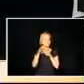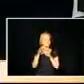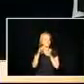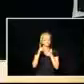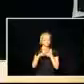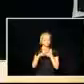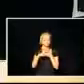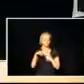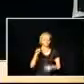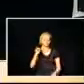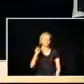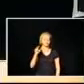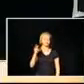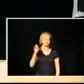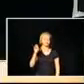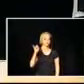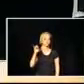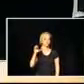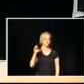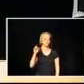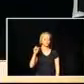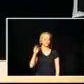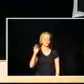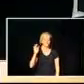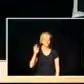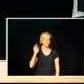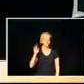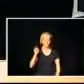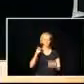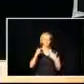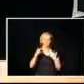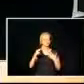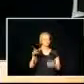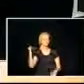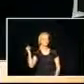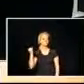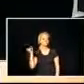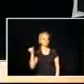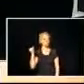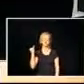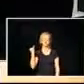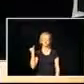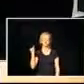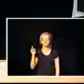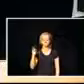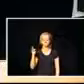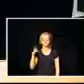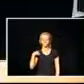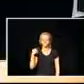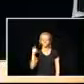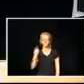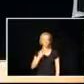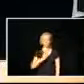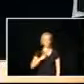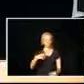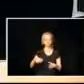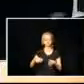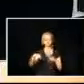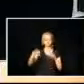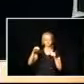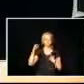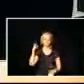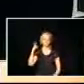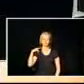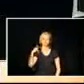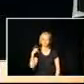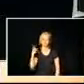é importante. Não é a Câmara que não votou, foi o prefeito que não votou, mandou o projeto de revisão da reposição inflacionária